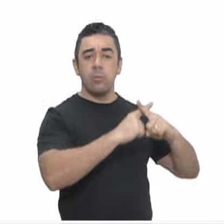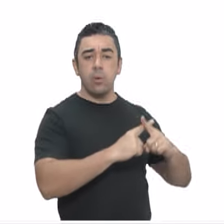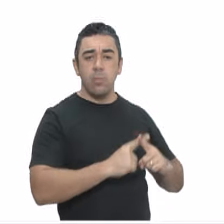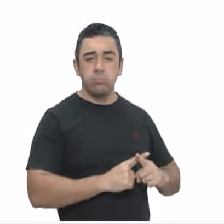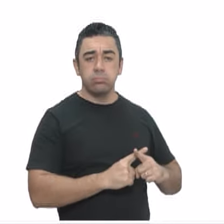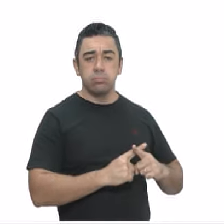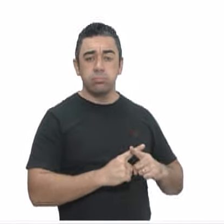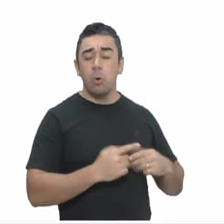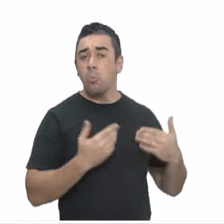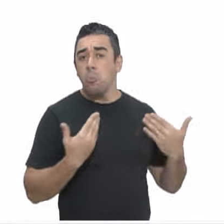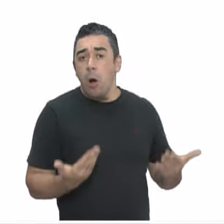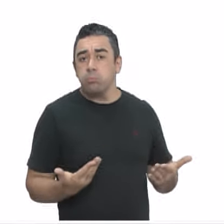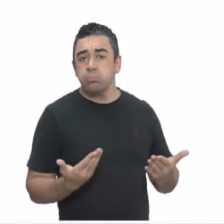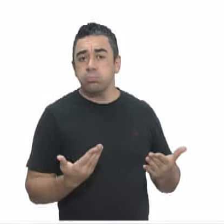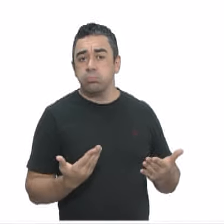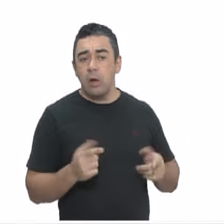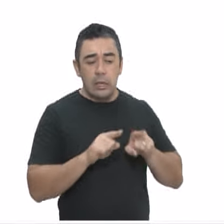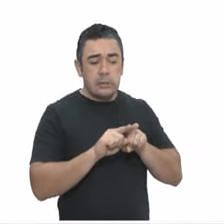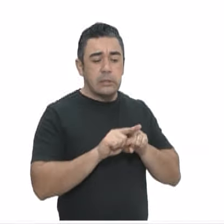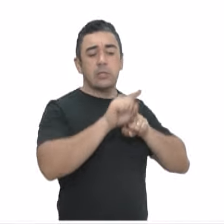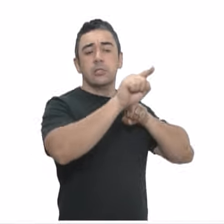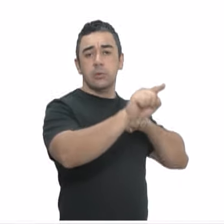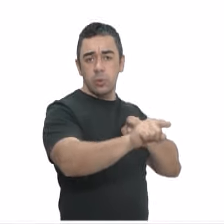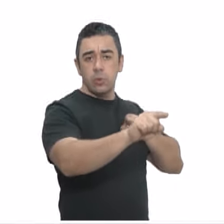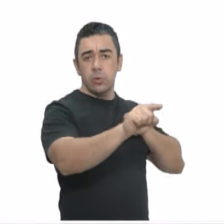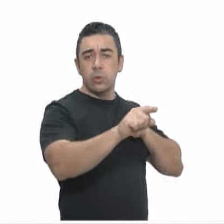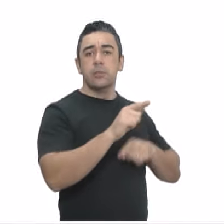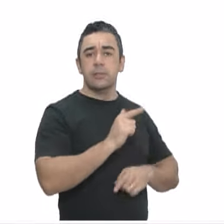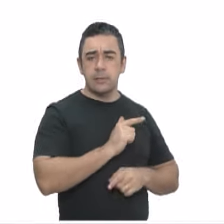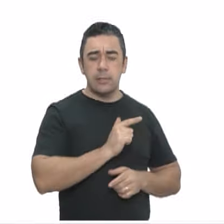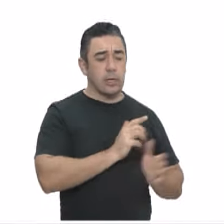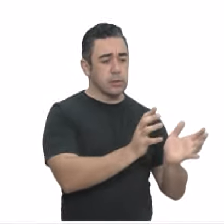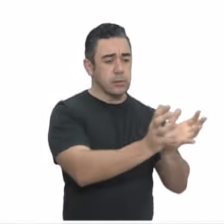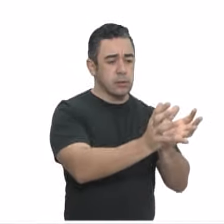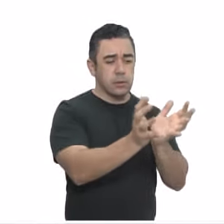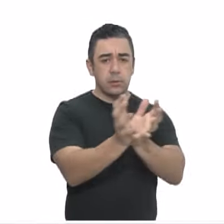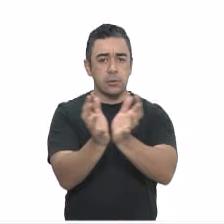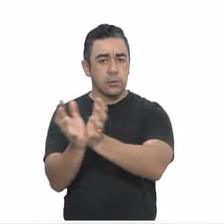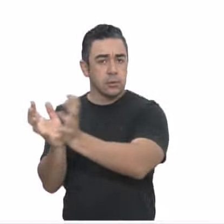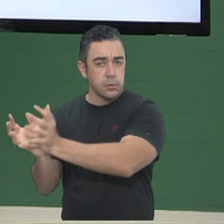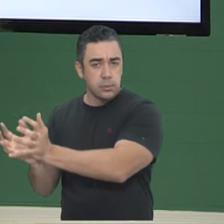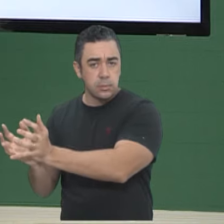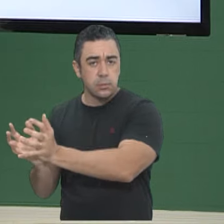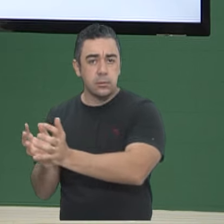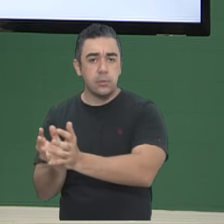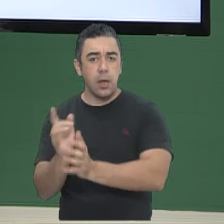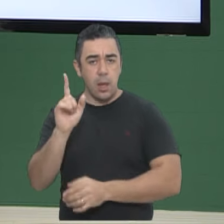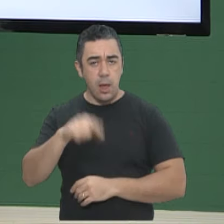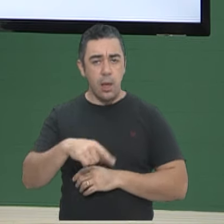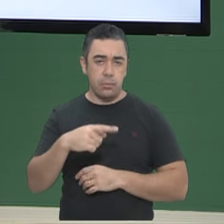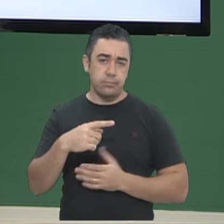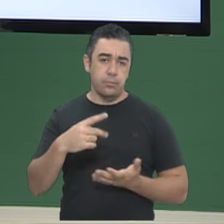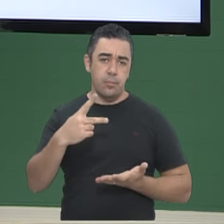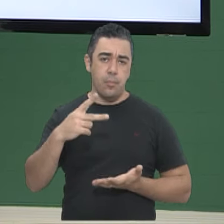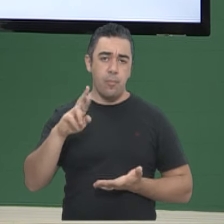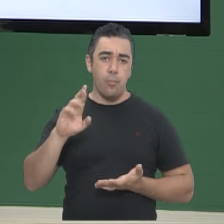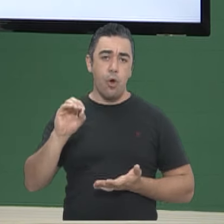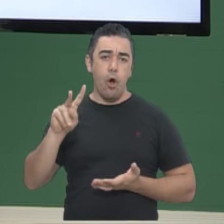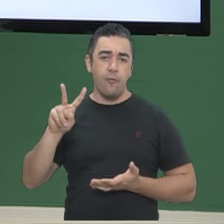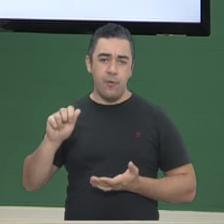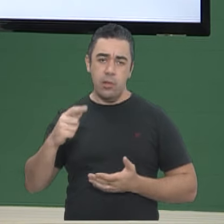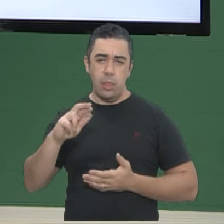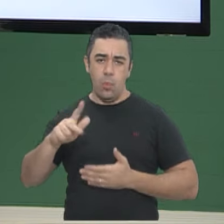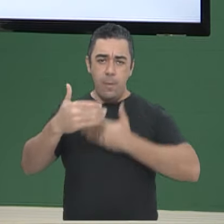Então, o atletismo ele é um esporte em que há várias classificações, e a gente chama isso de provas, são as